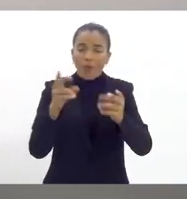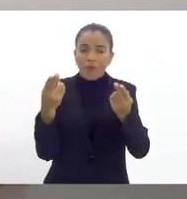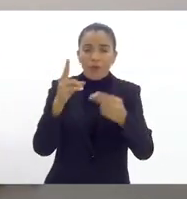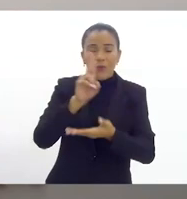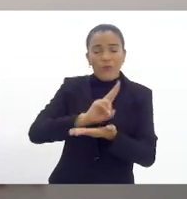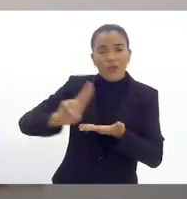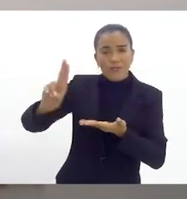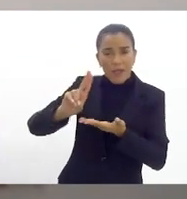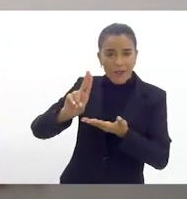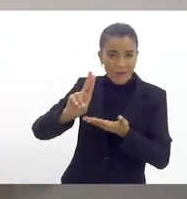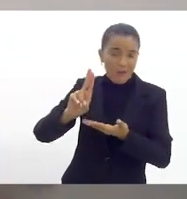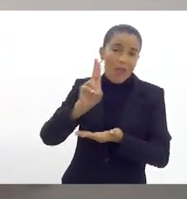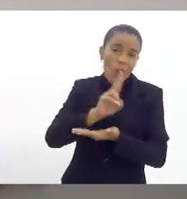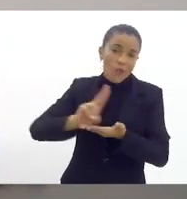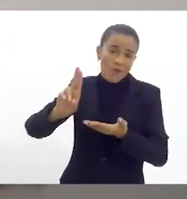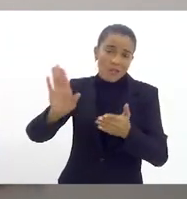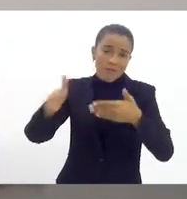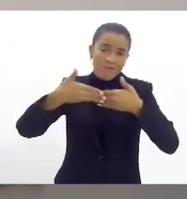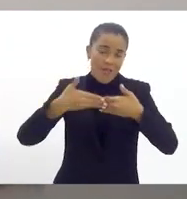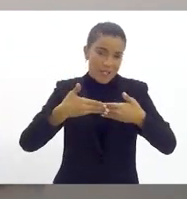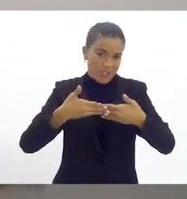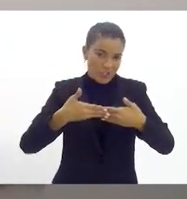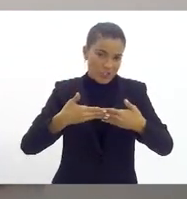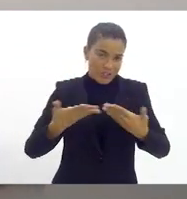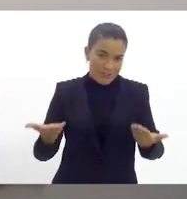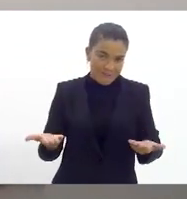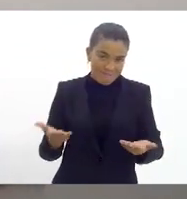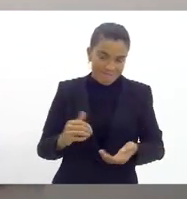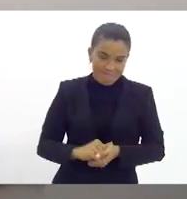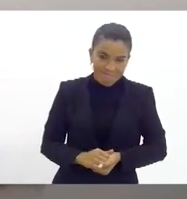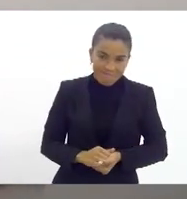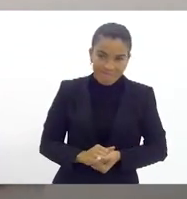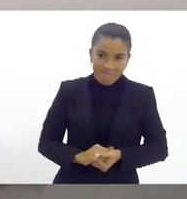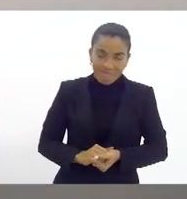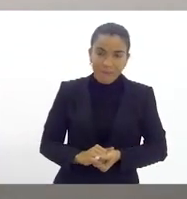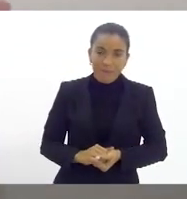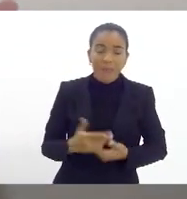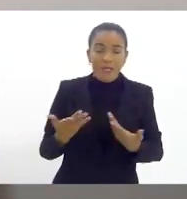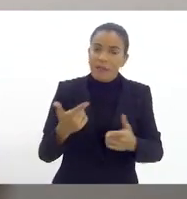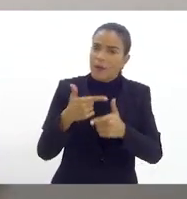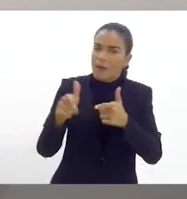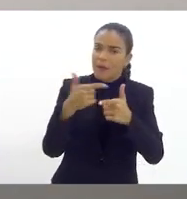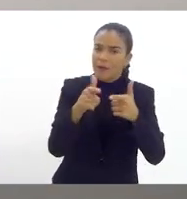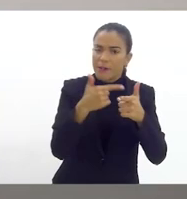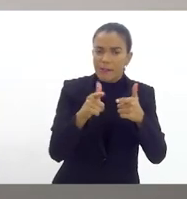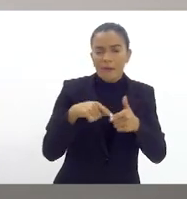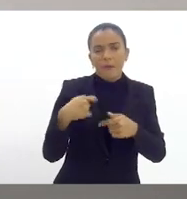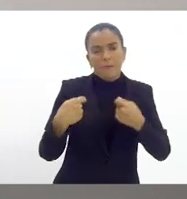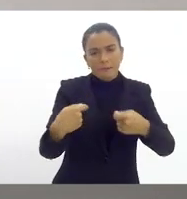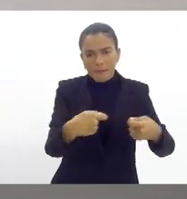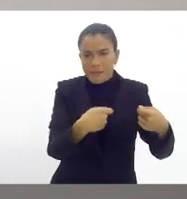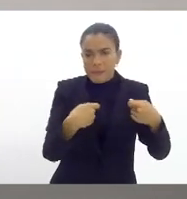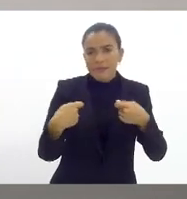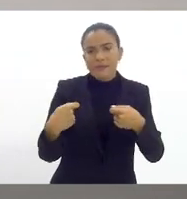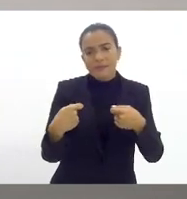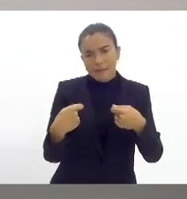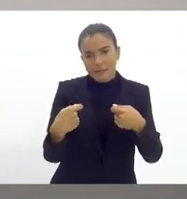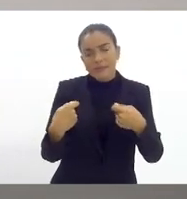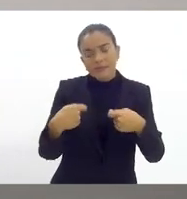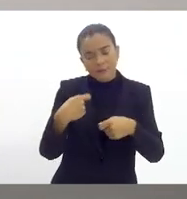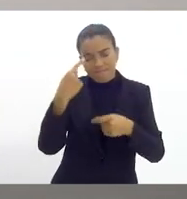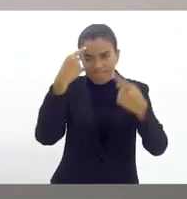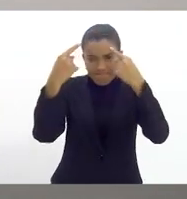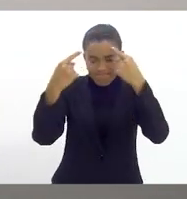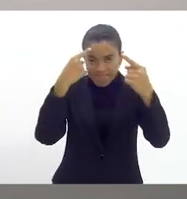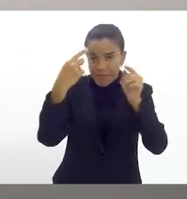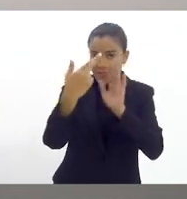depois disso Cumbia outra Universidade que já estava ali um tempo naquela local Isso é um problema precisa estar no pensamento